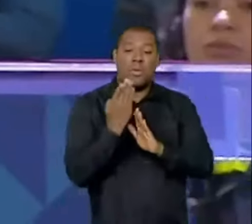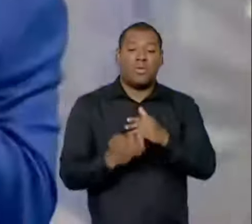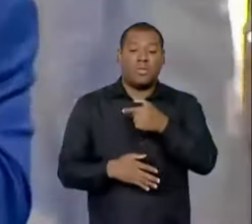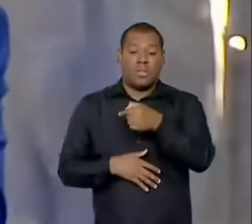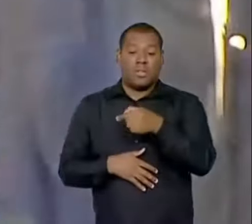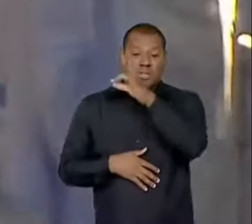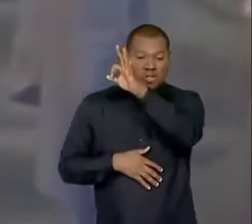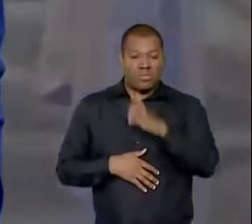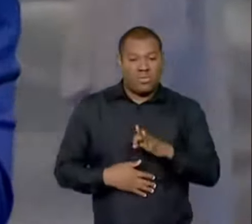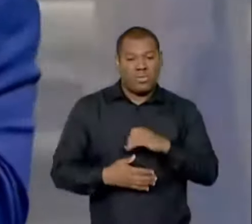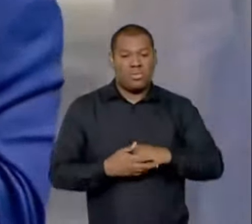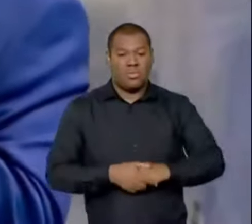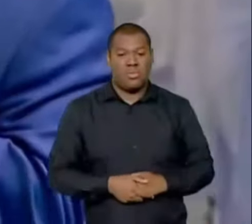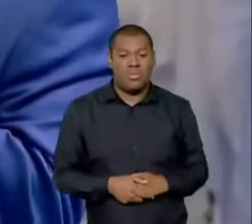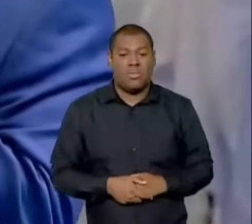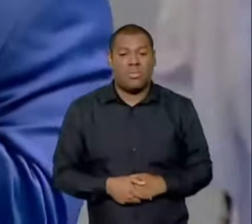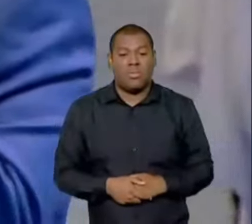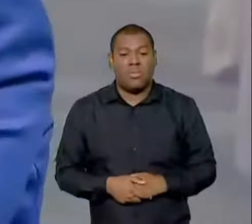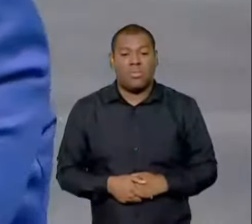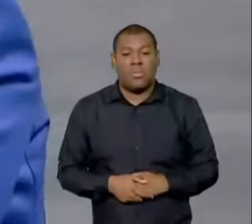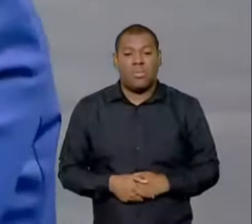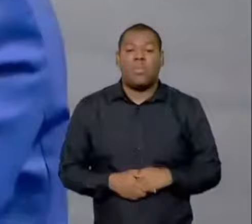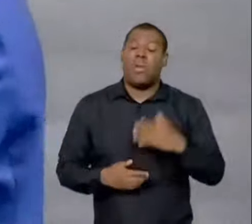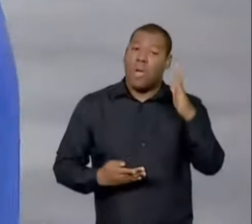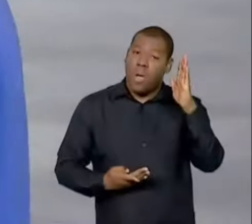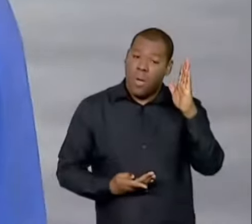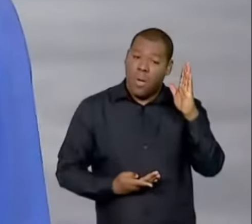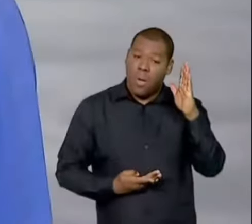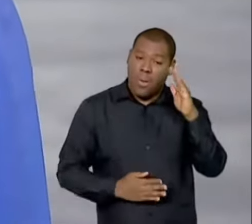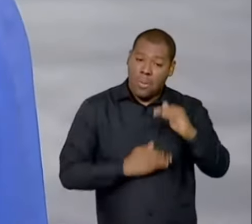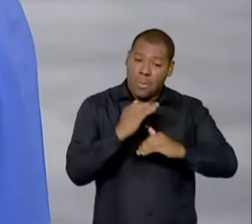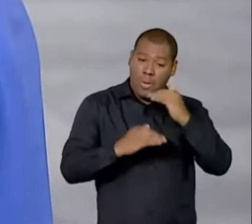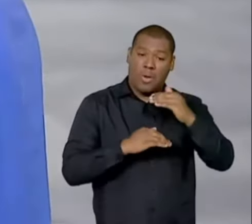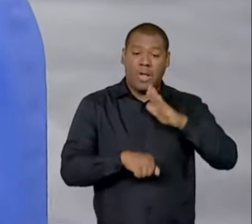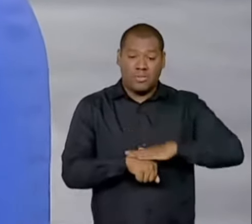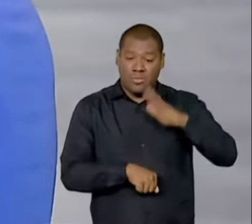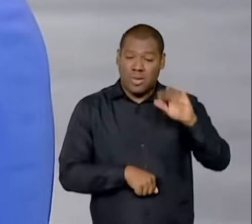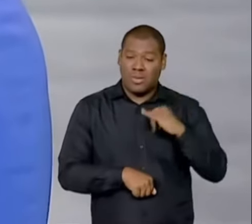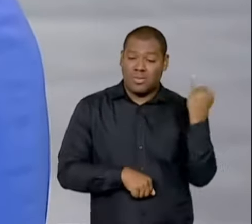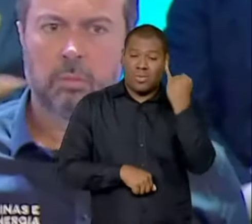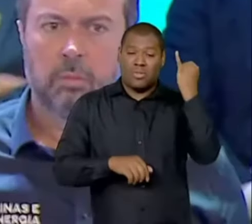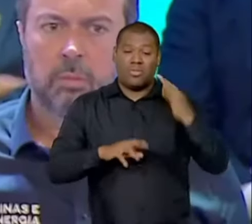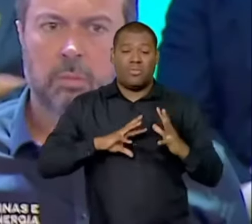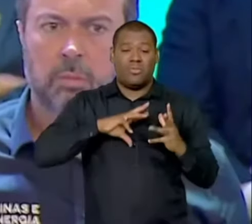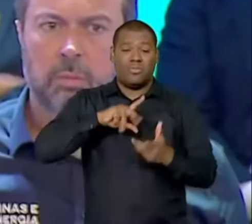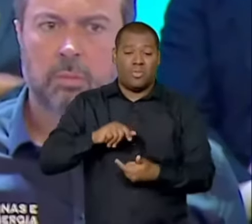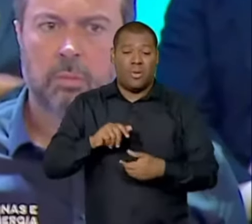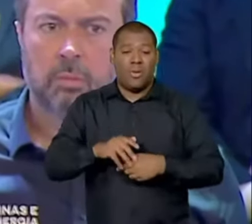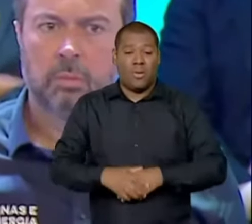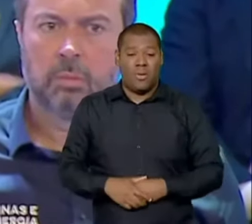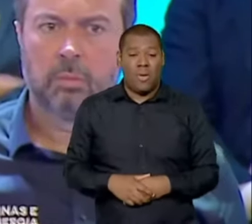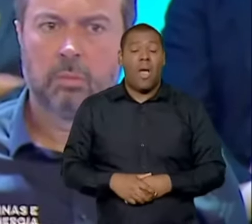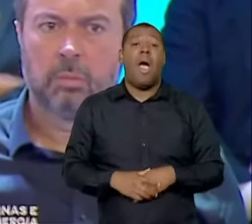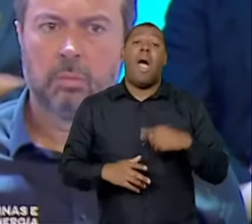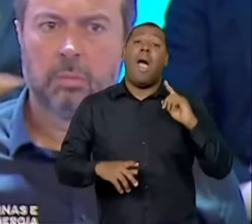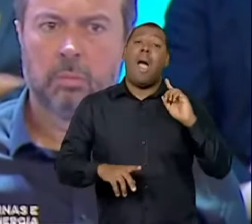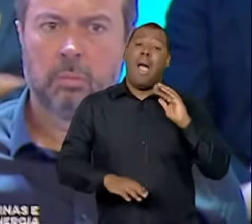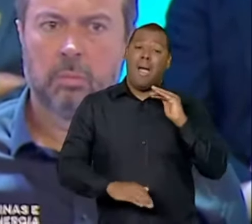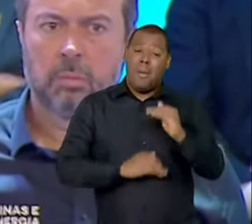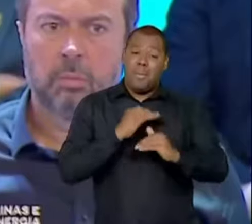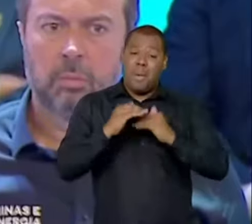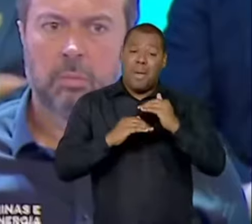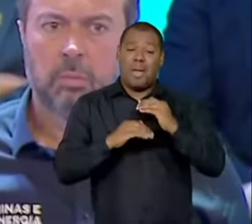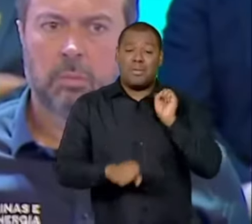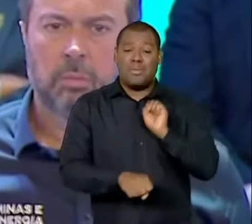possivelmente o crescimento médio maior de todo o planeta. E o que aconteceu quando terminou esse crescimento? O